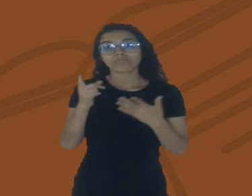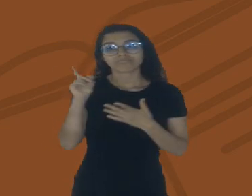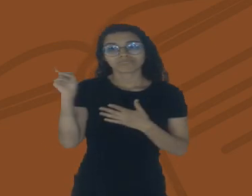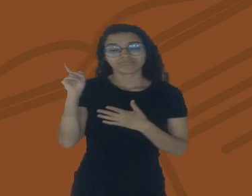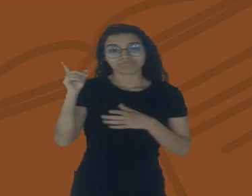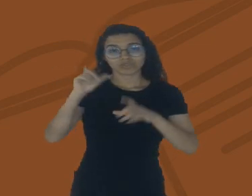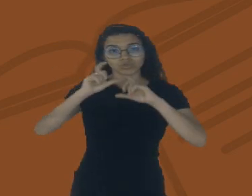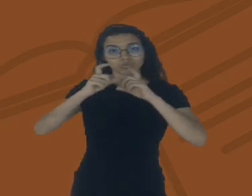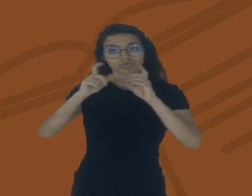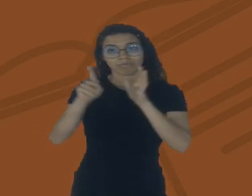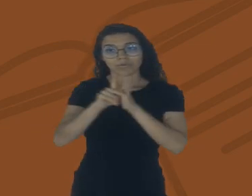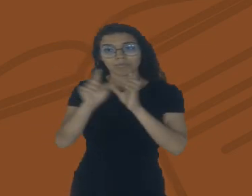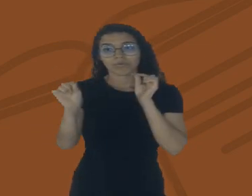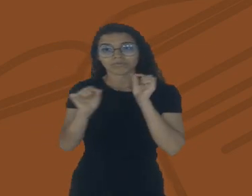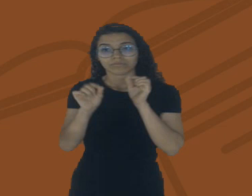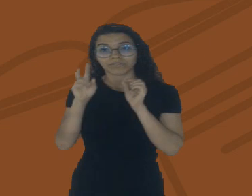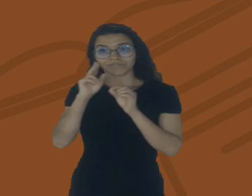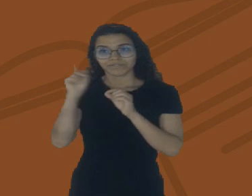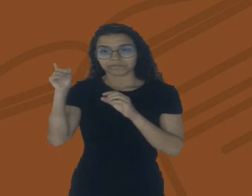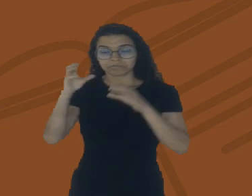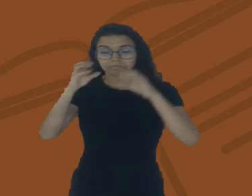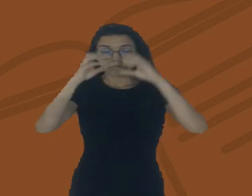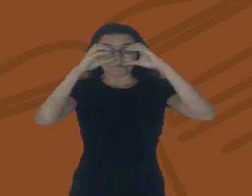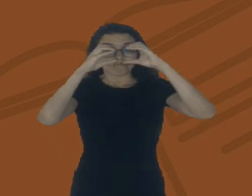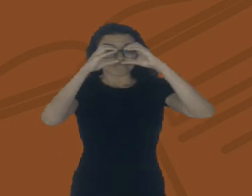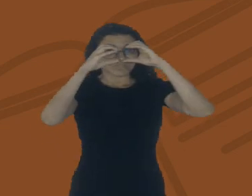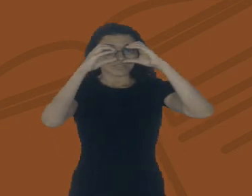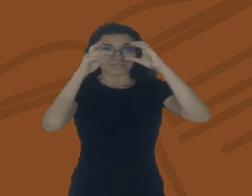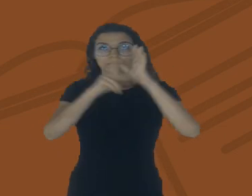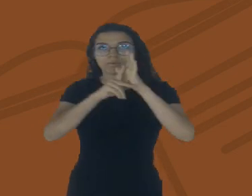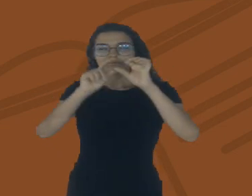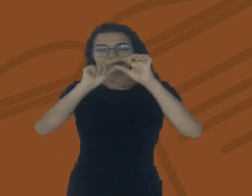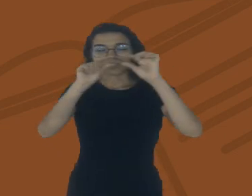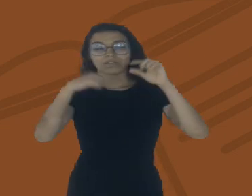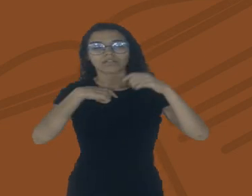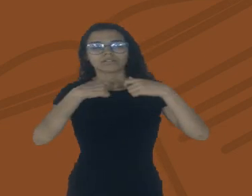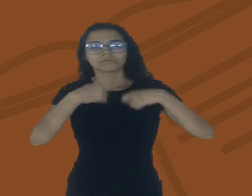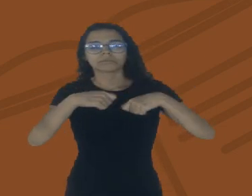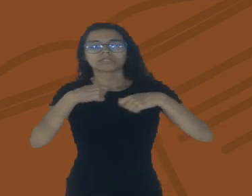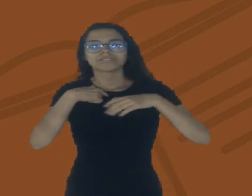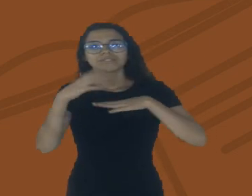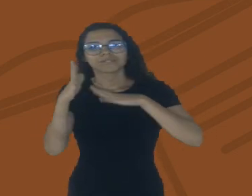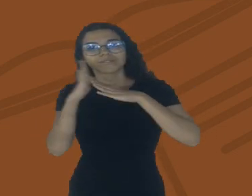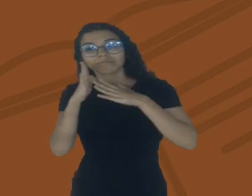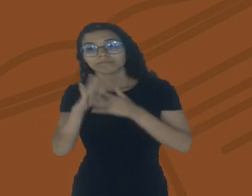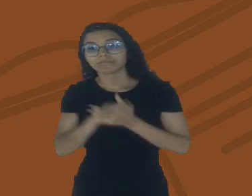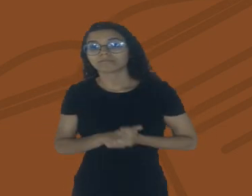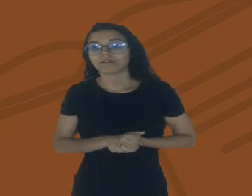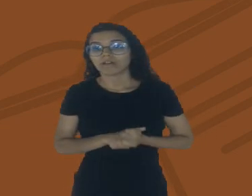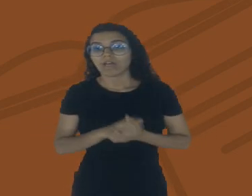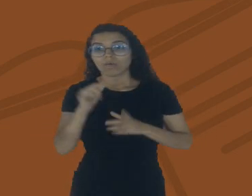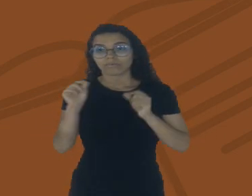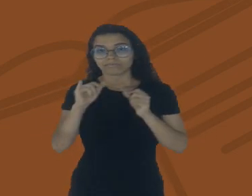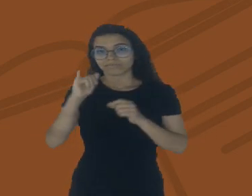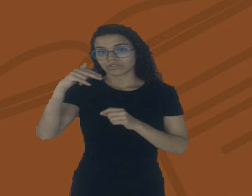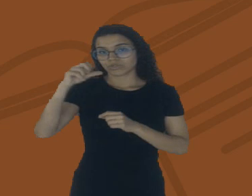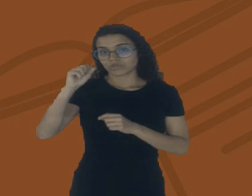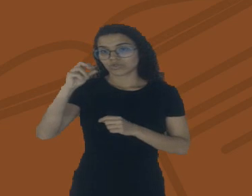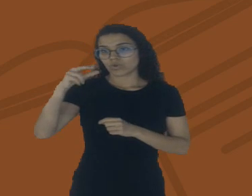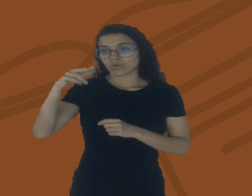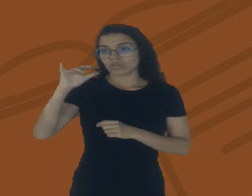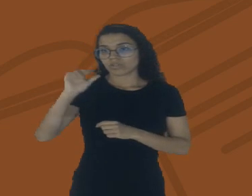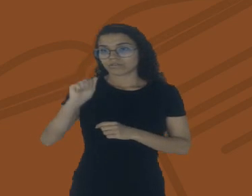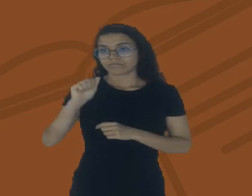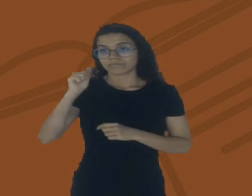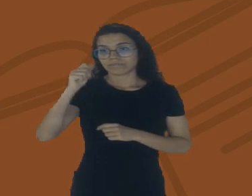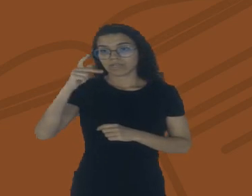coloquei até aí a figurinha do Minion, né? Falando, preciso dormir. Os distúrbios são a insônia, a